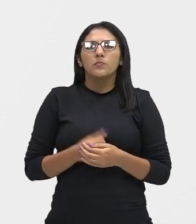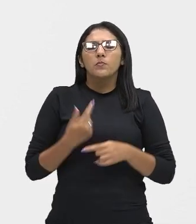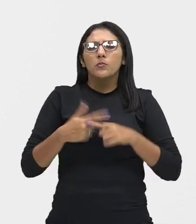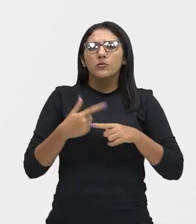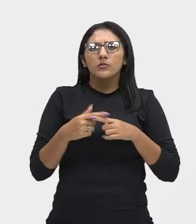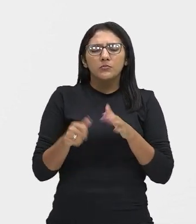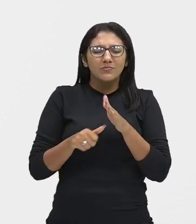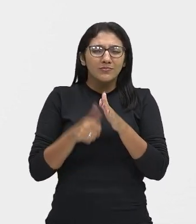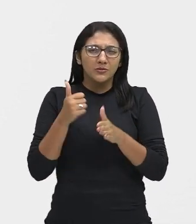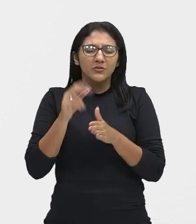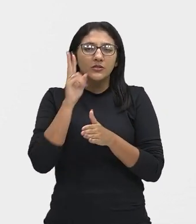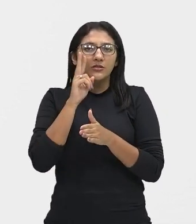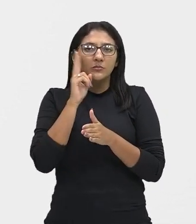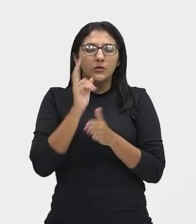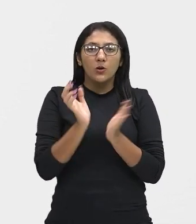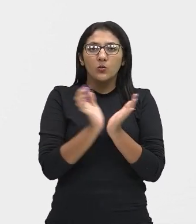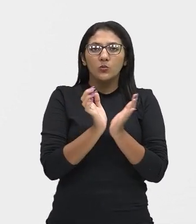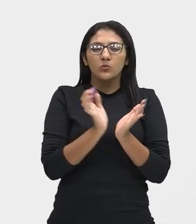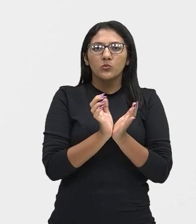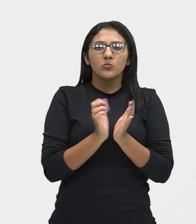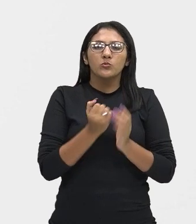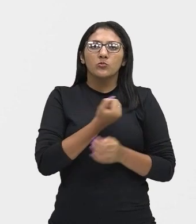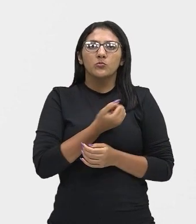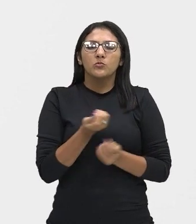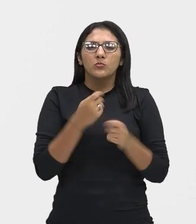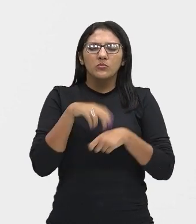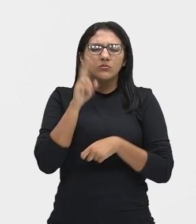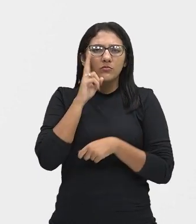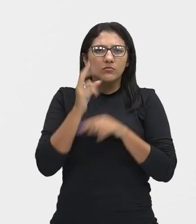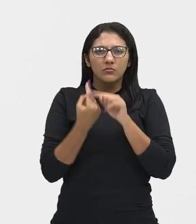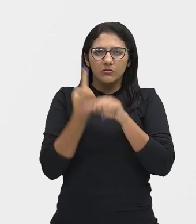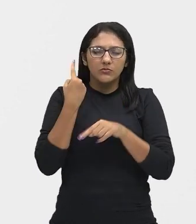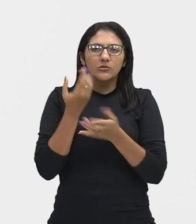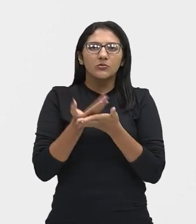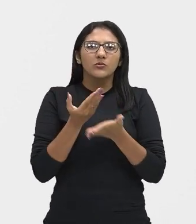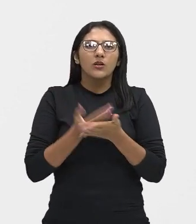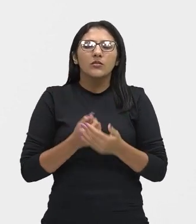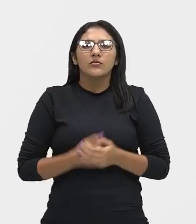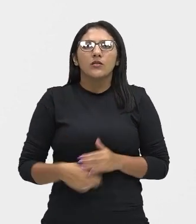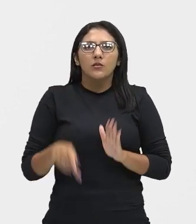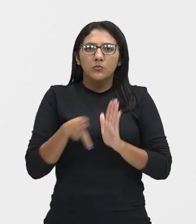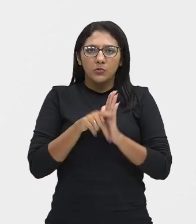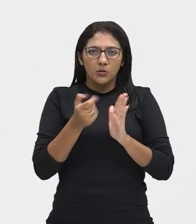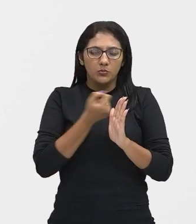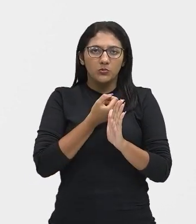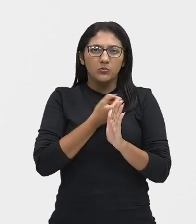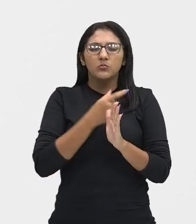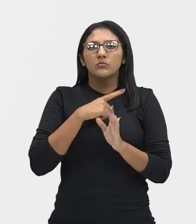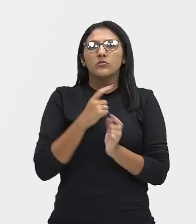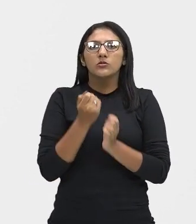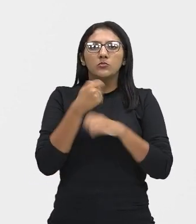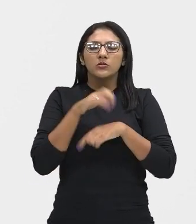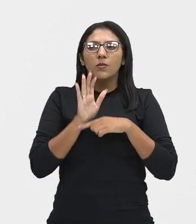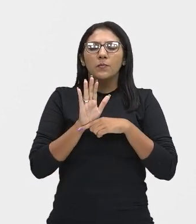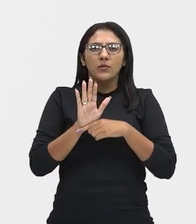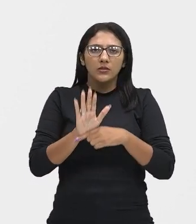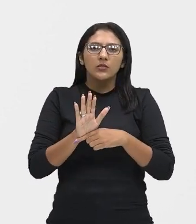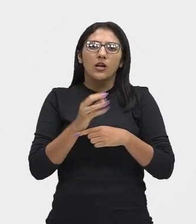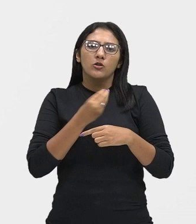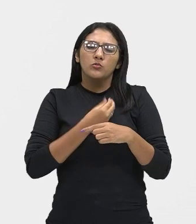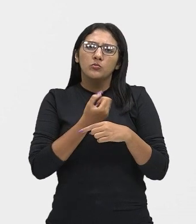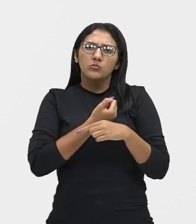números racionais, eles podem, vocês já viram em outro momento, que os números racionais podem ser representados também na